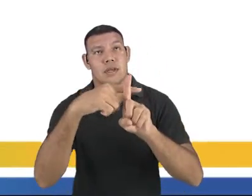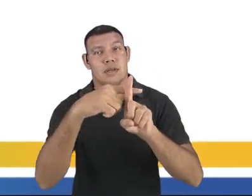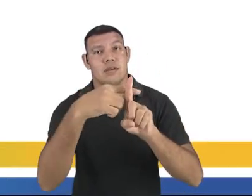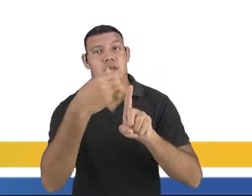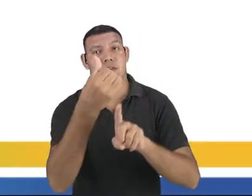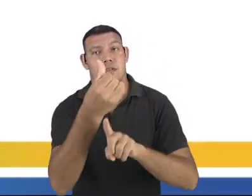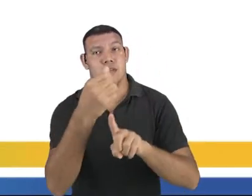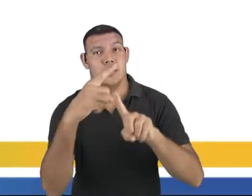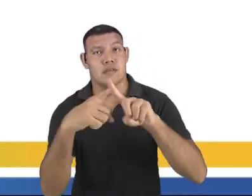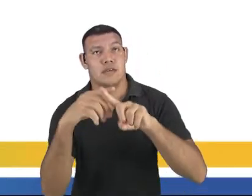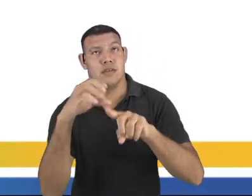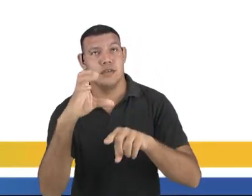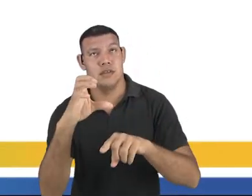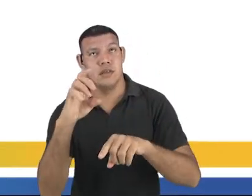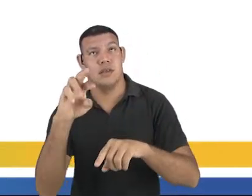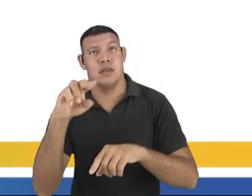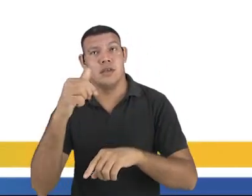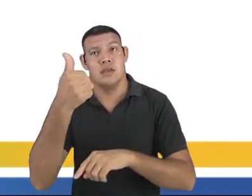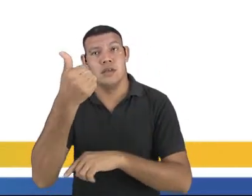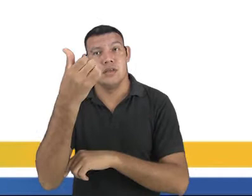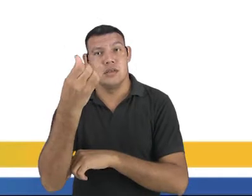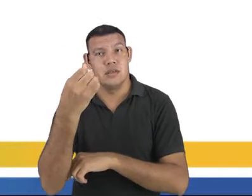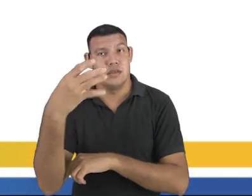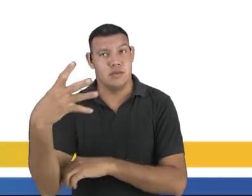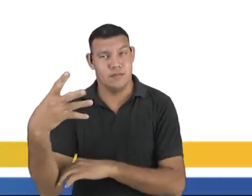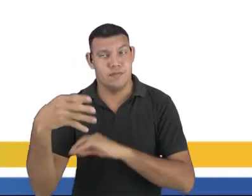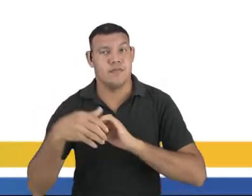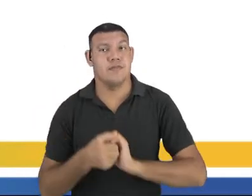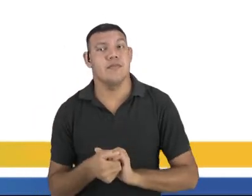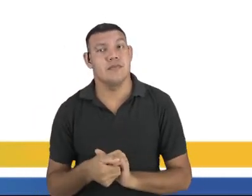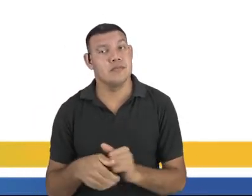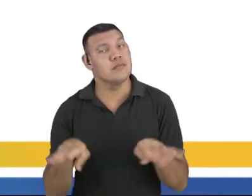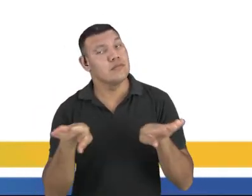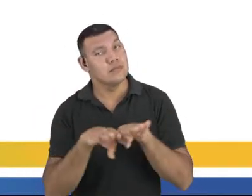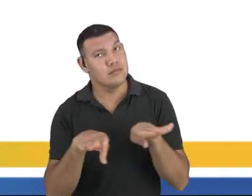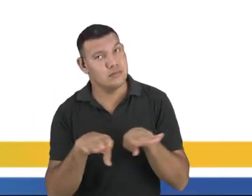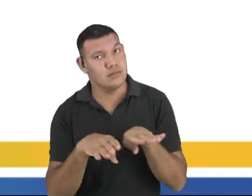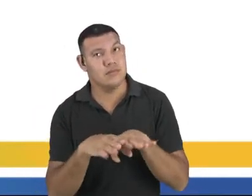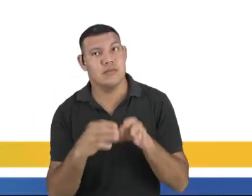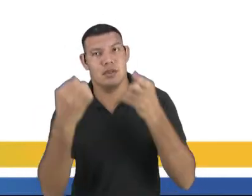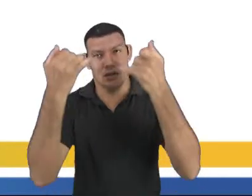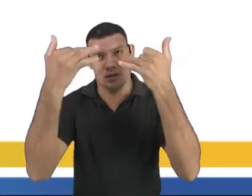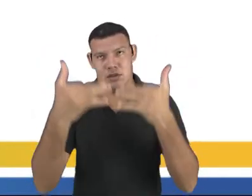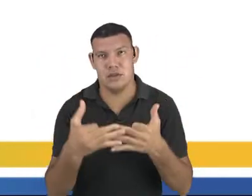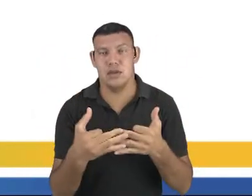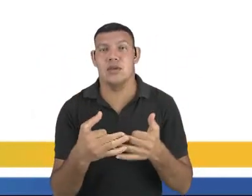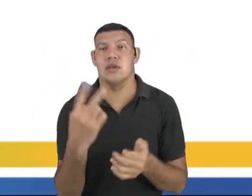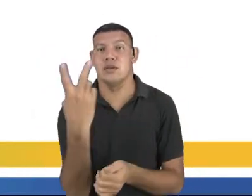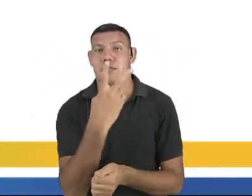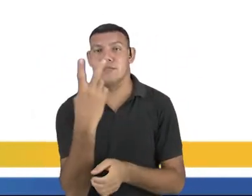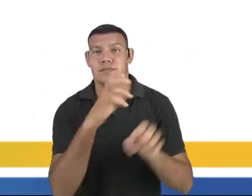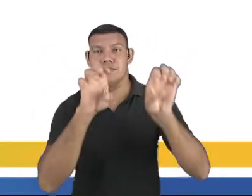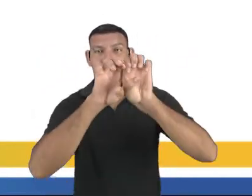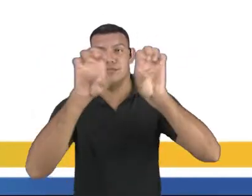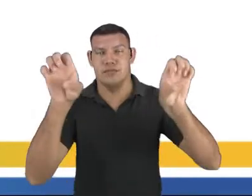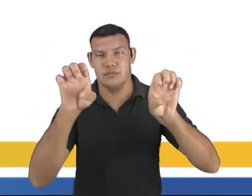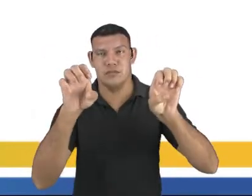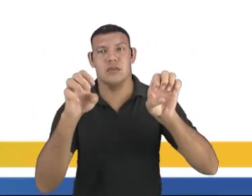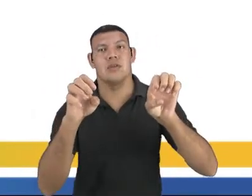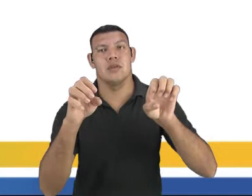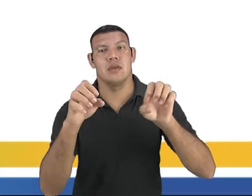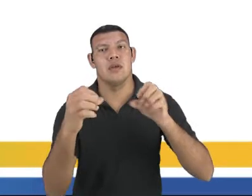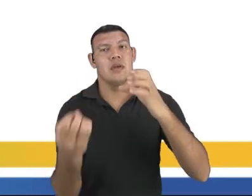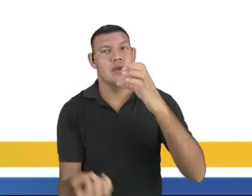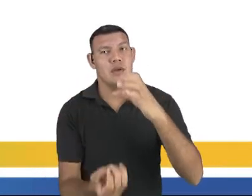Vocês reais no total de 164 reais então podemos dizer e essa separações constitui um sistema de